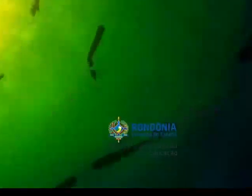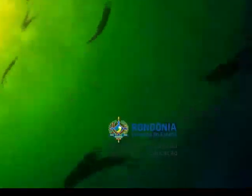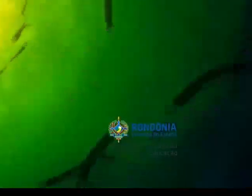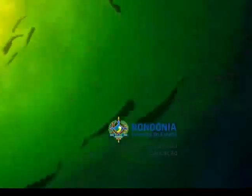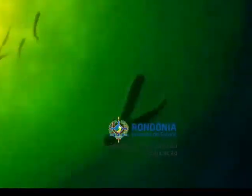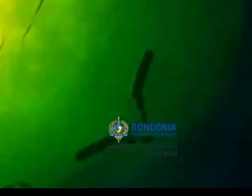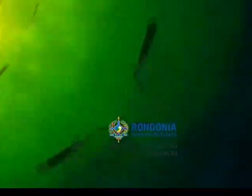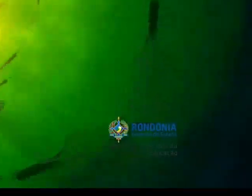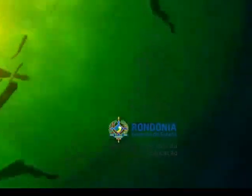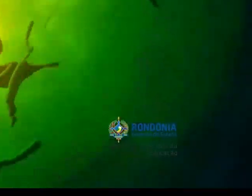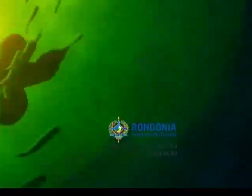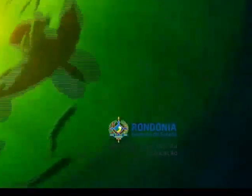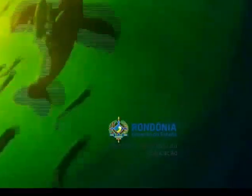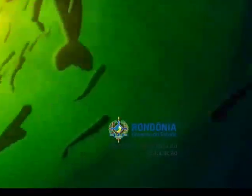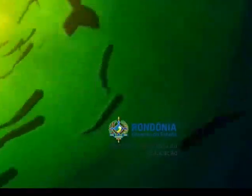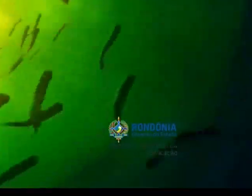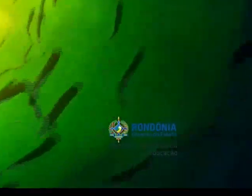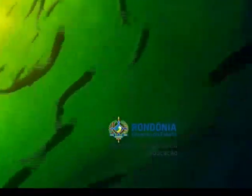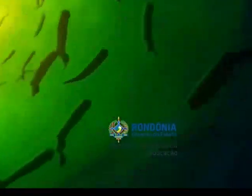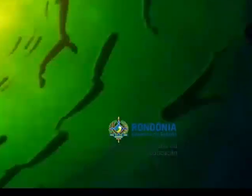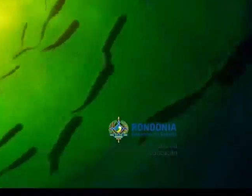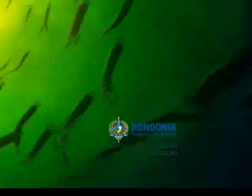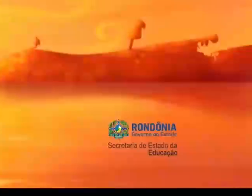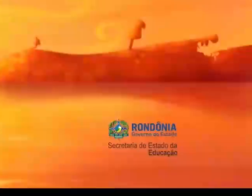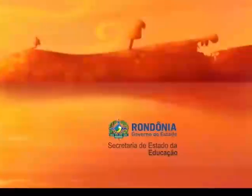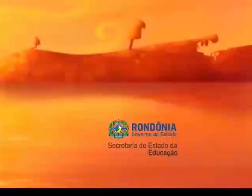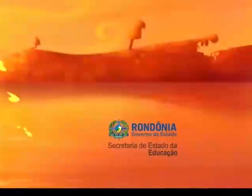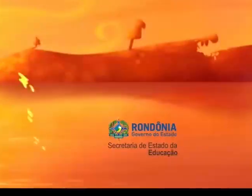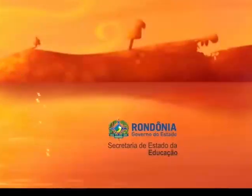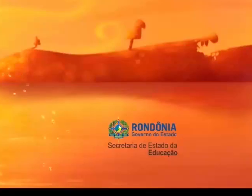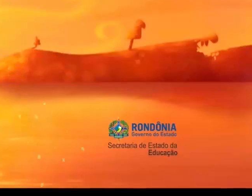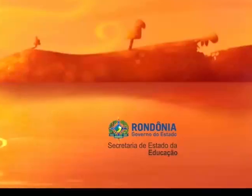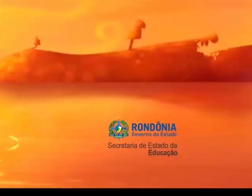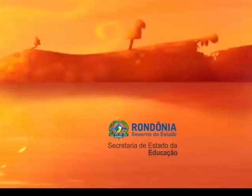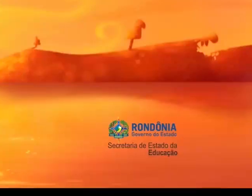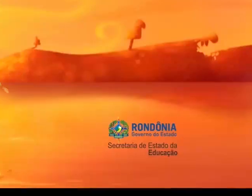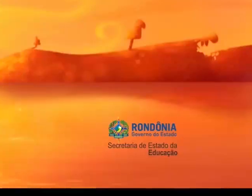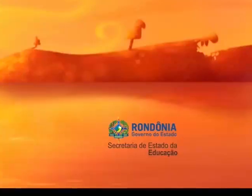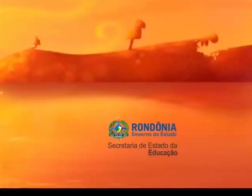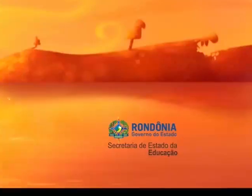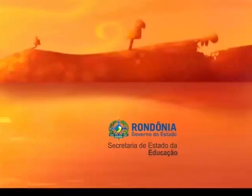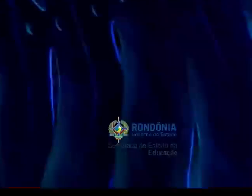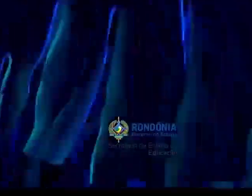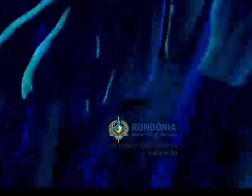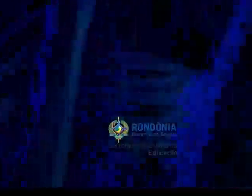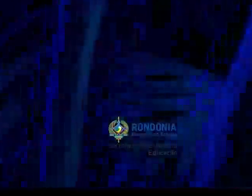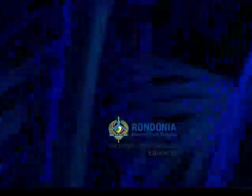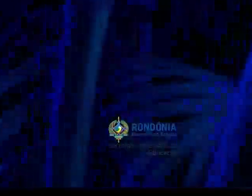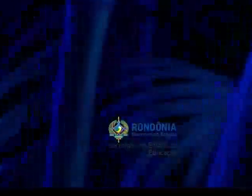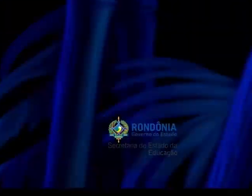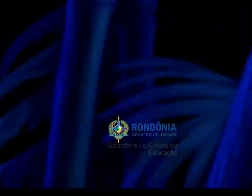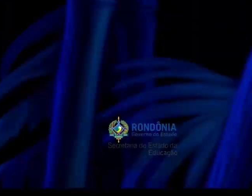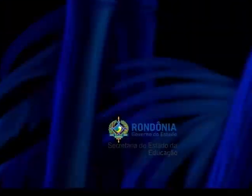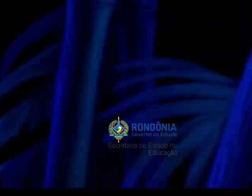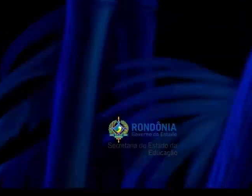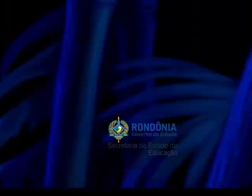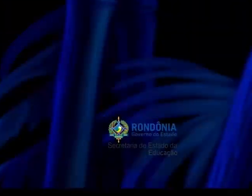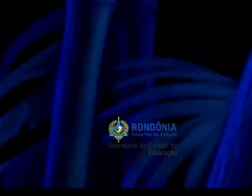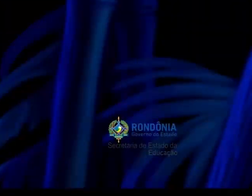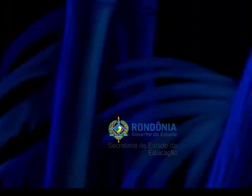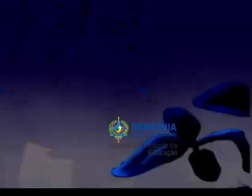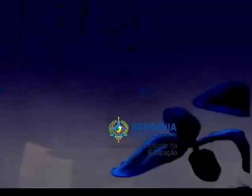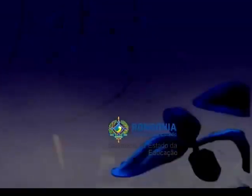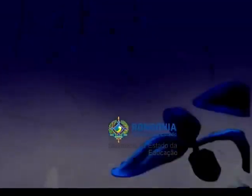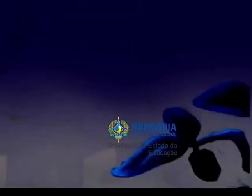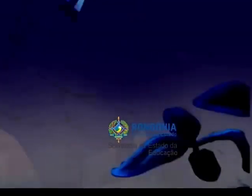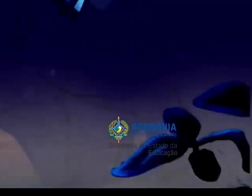Às vezes, eles viravam a canoa em que elas estavam. Era o encantador dos rios. O Curupira também é um dos